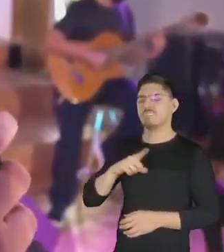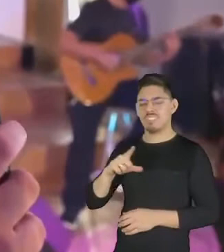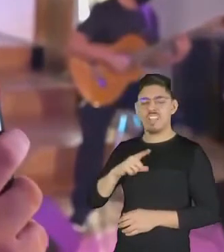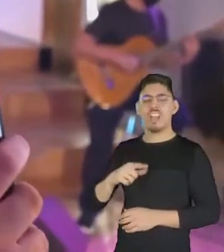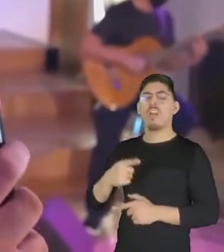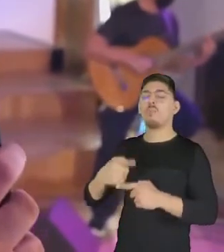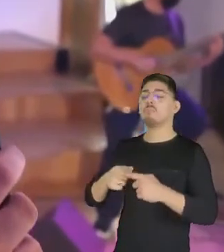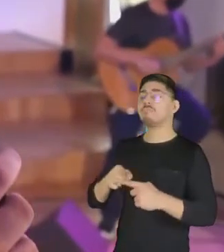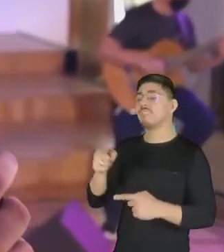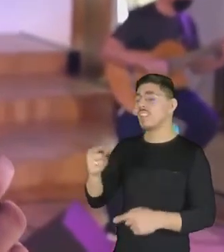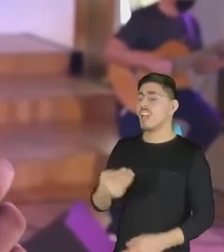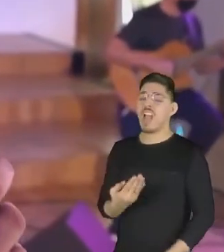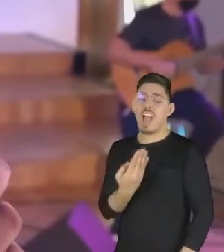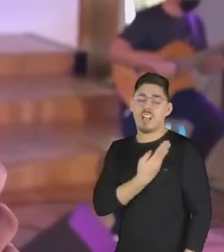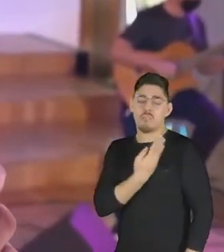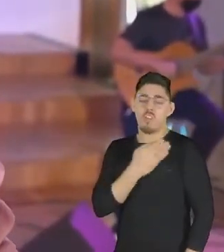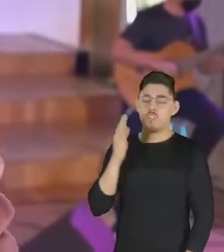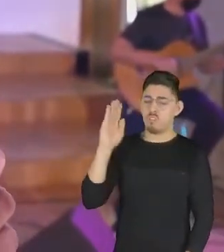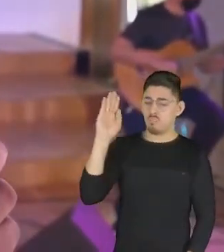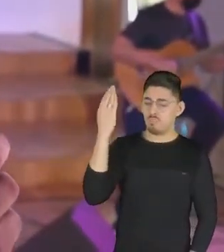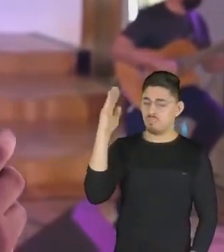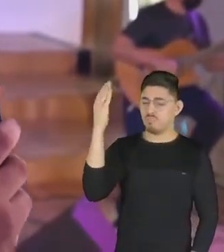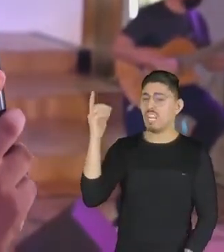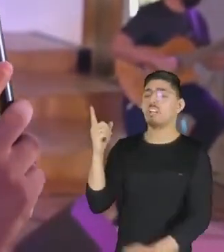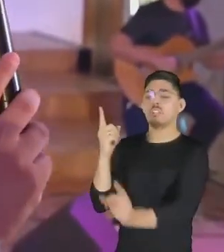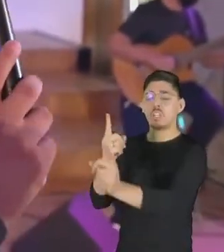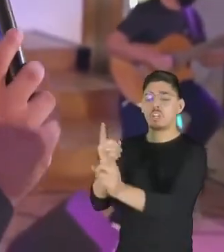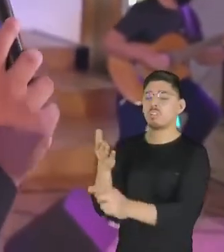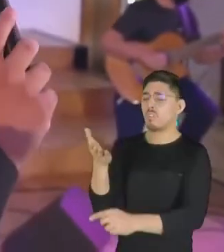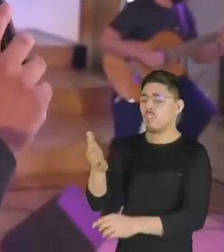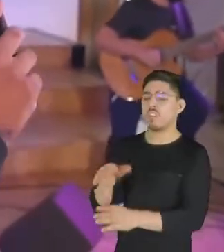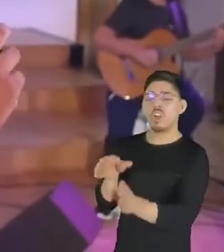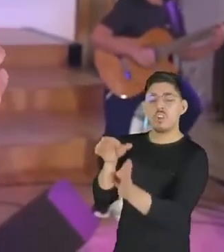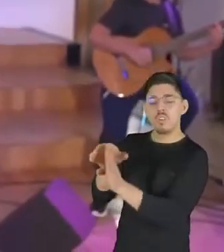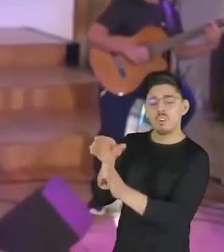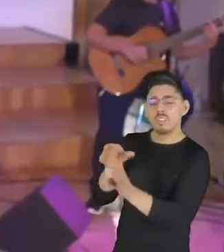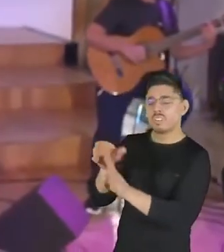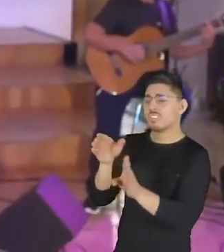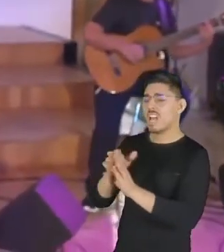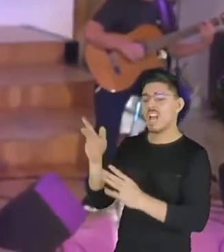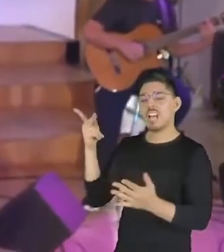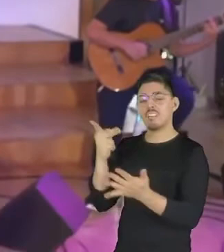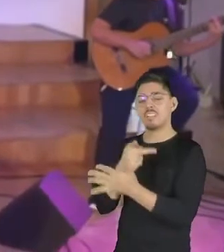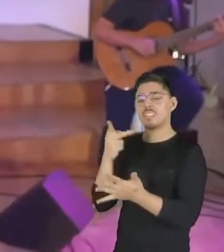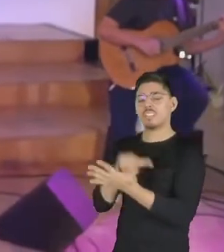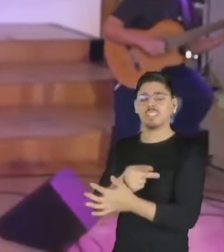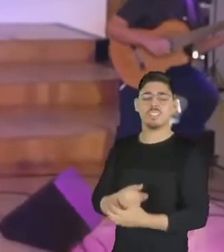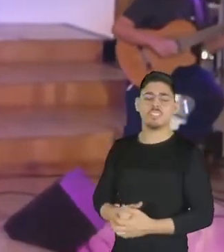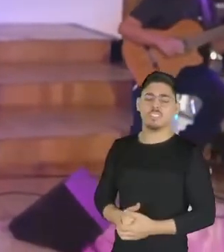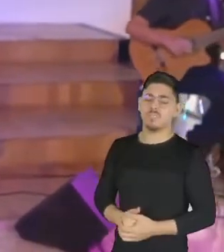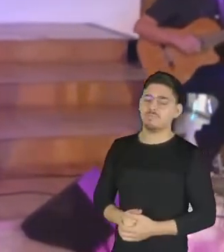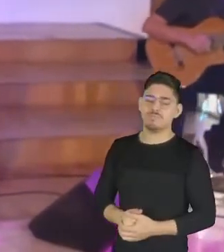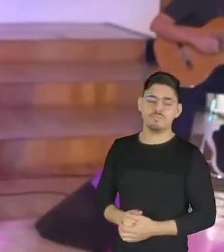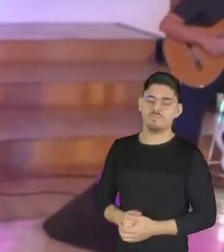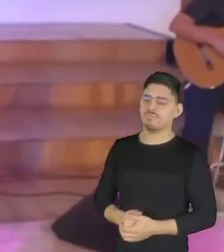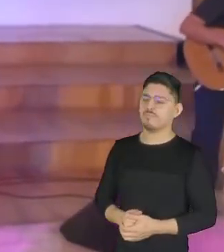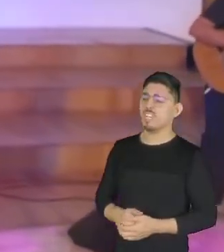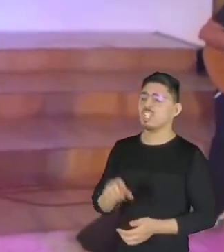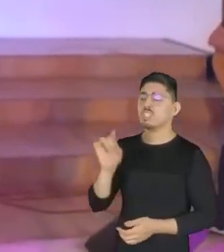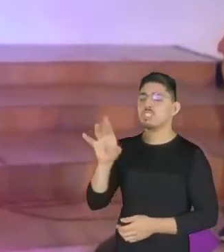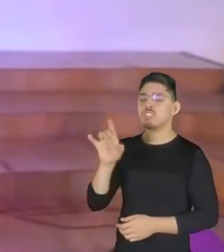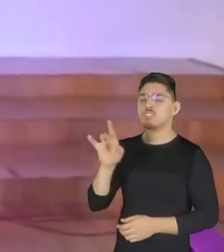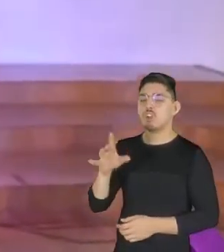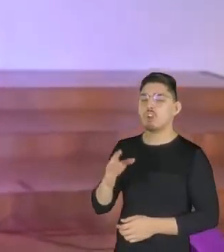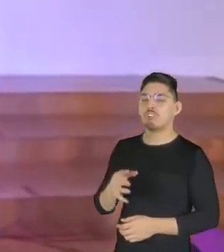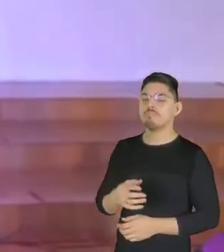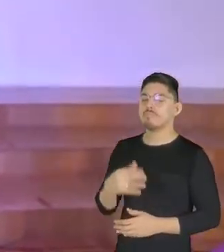falsos amigos por aí, conselhos vazios, mas cheios de